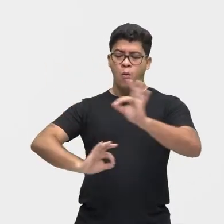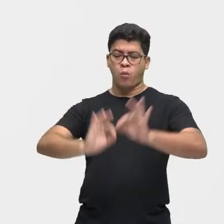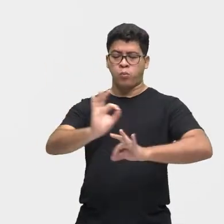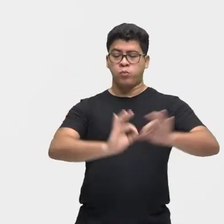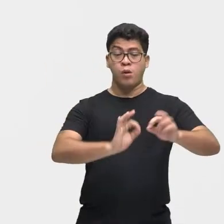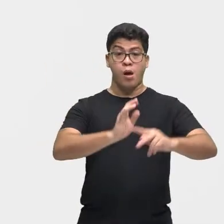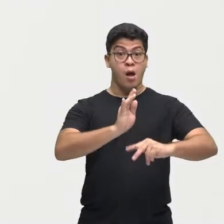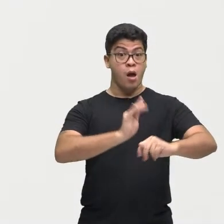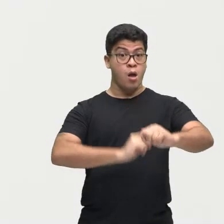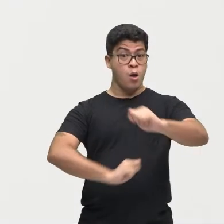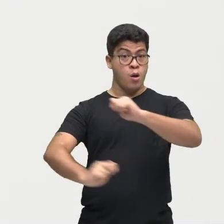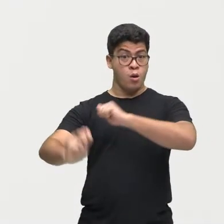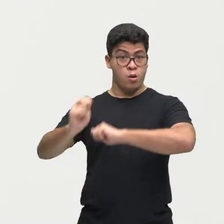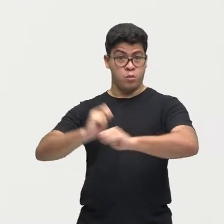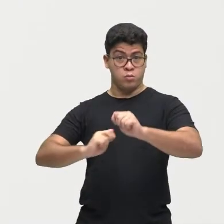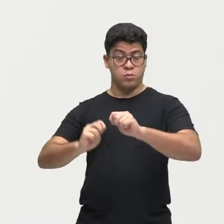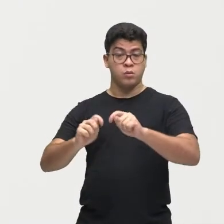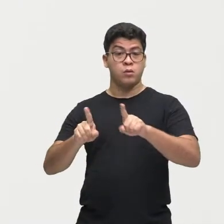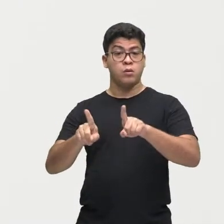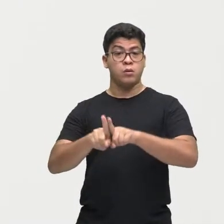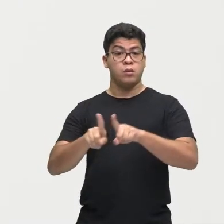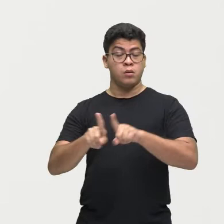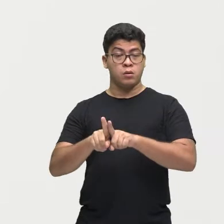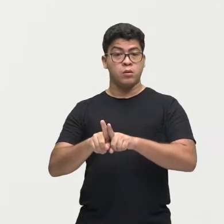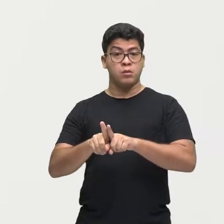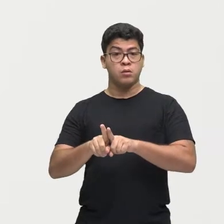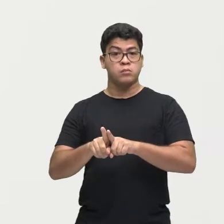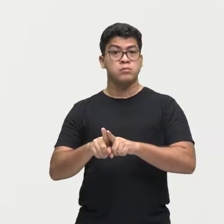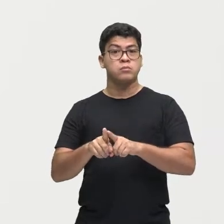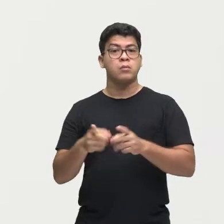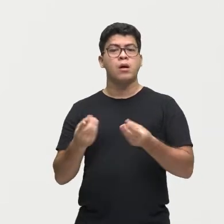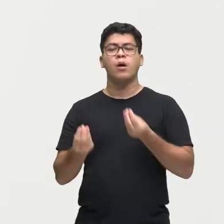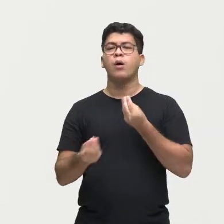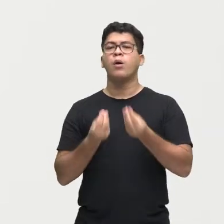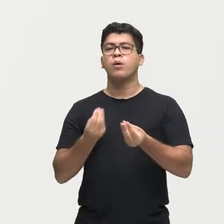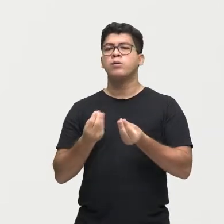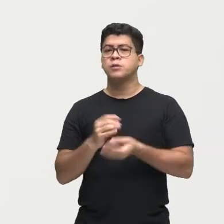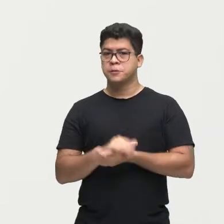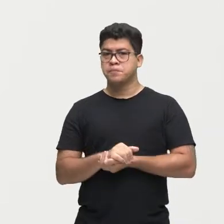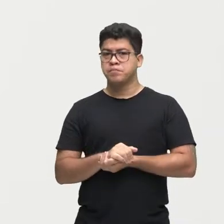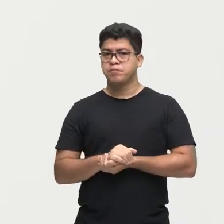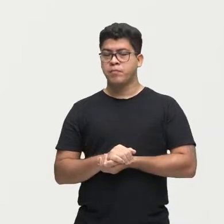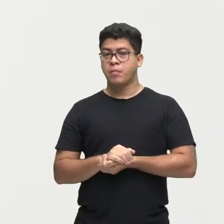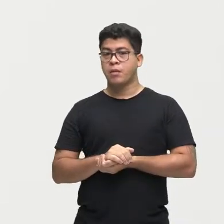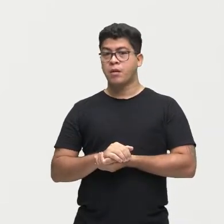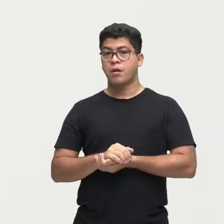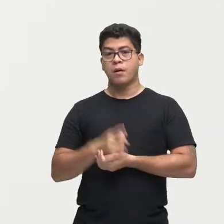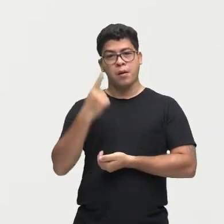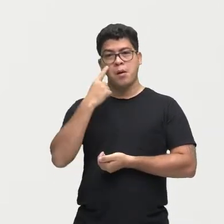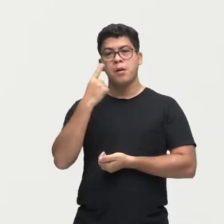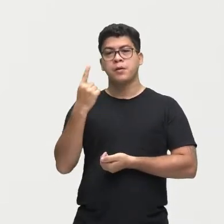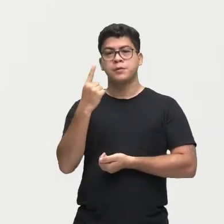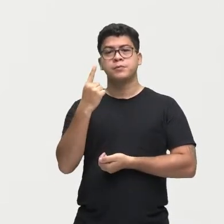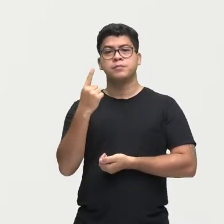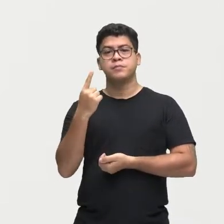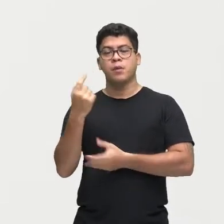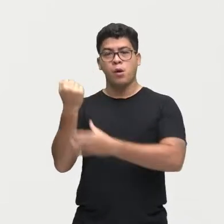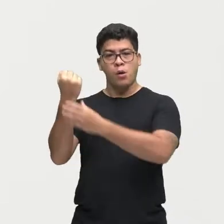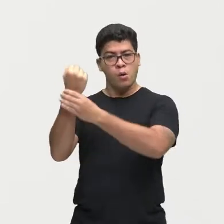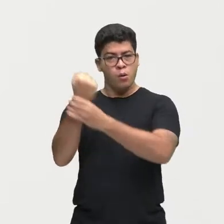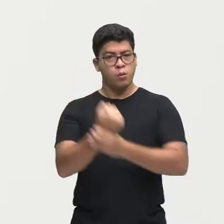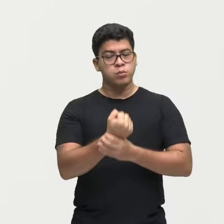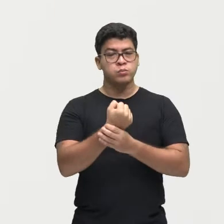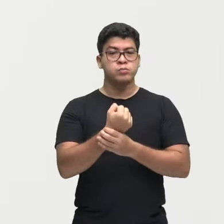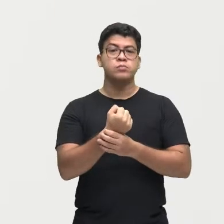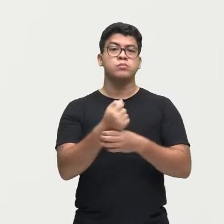falamos aí no Estado absolutistas, nós falamos do modo econômico do mercantilismo, que